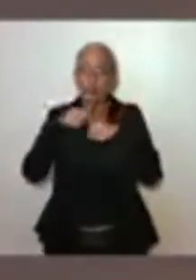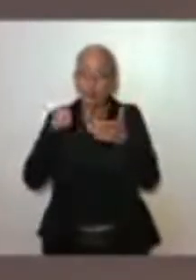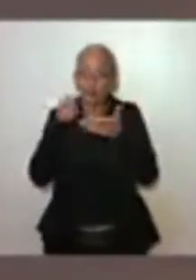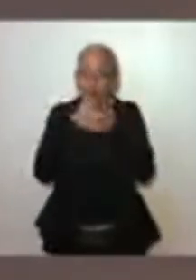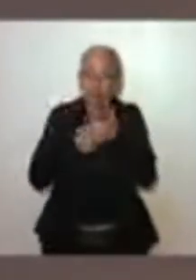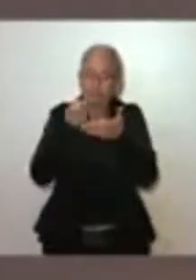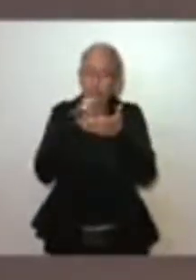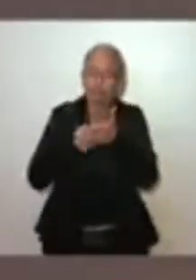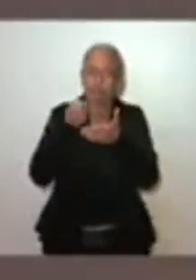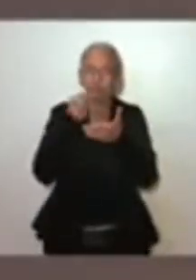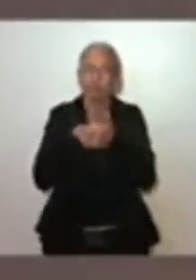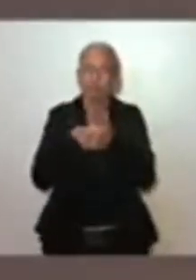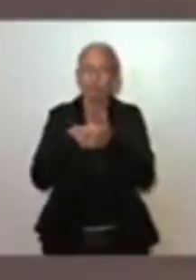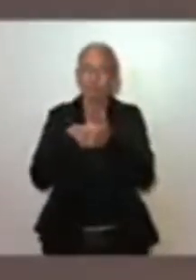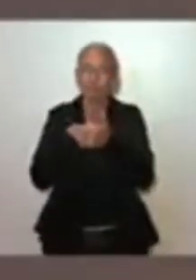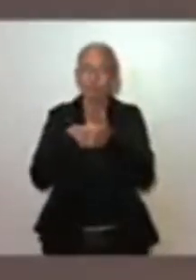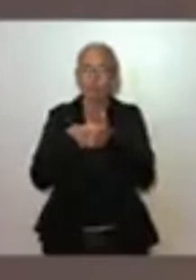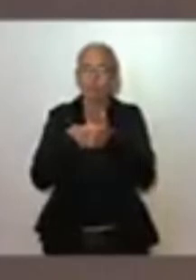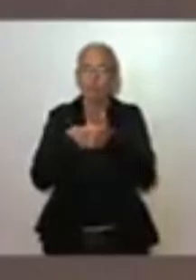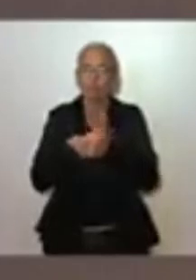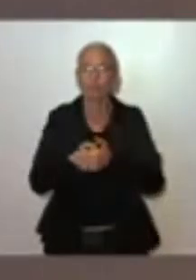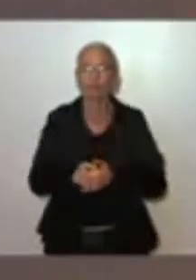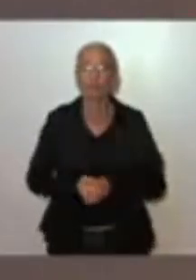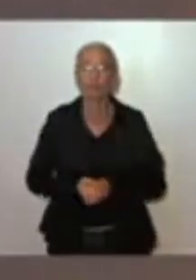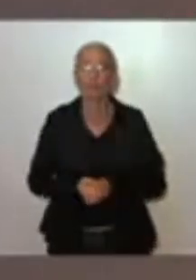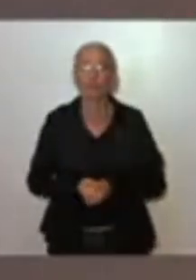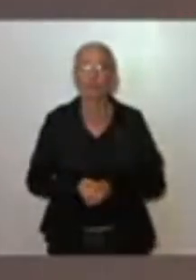a essa onda